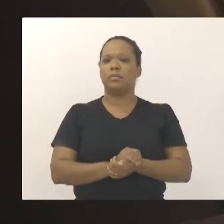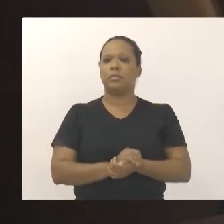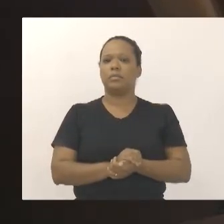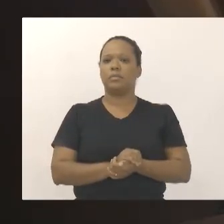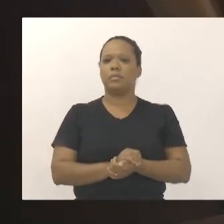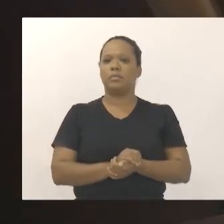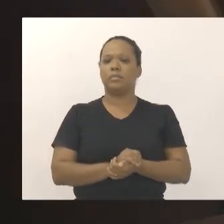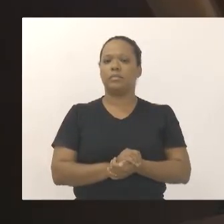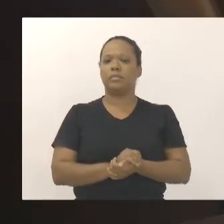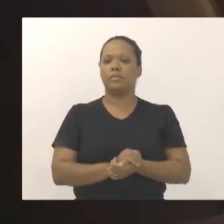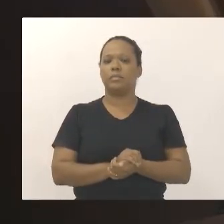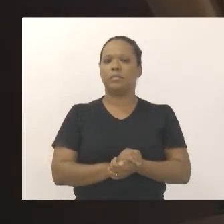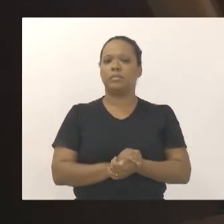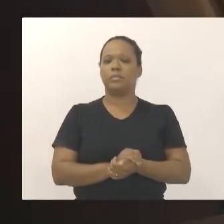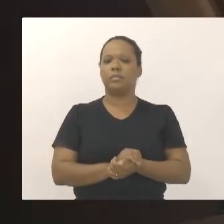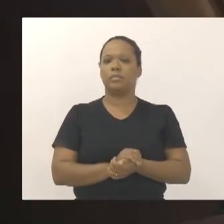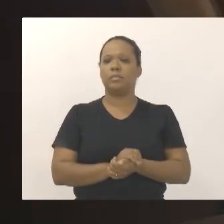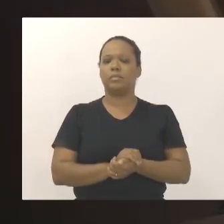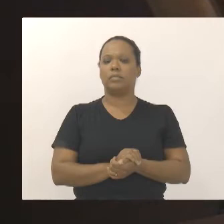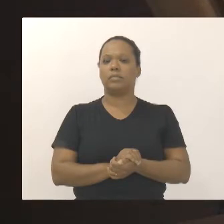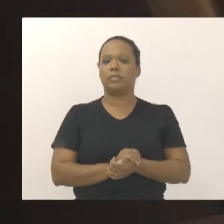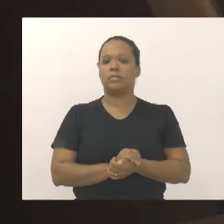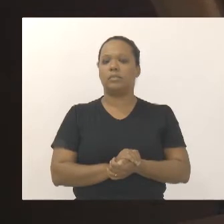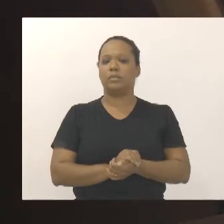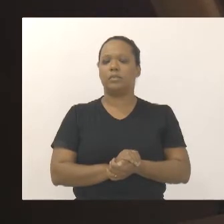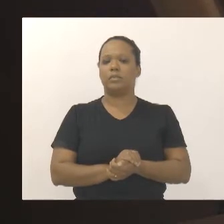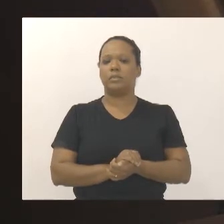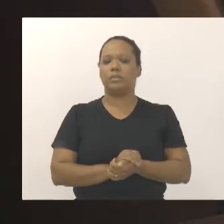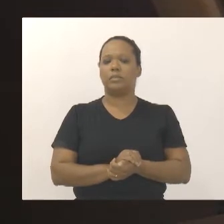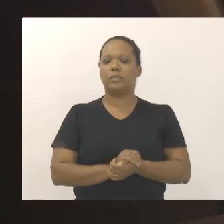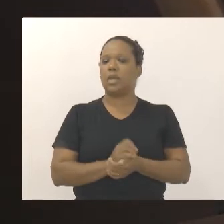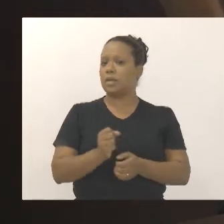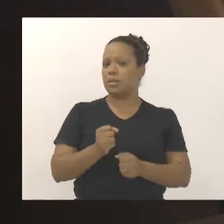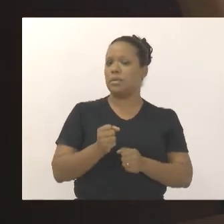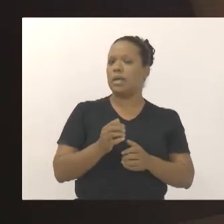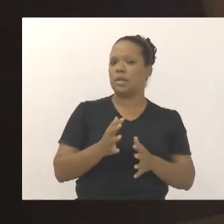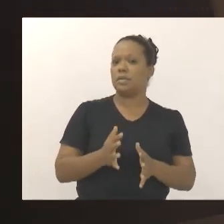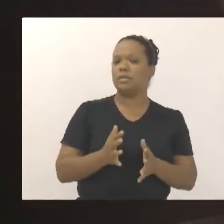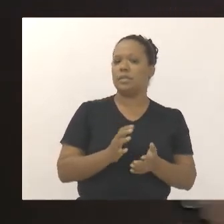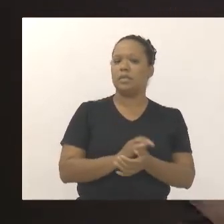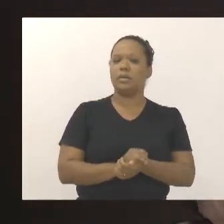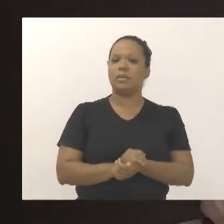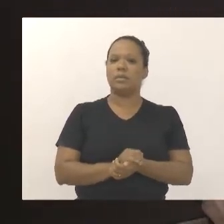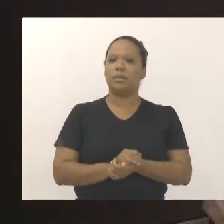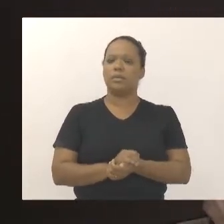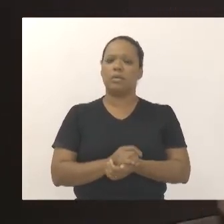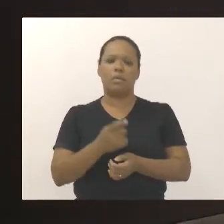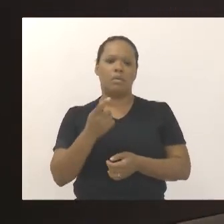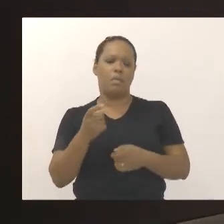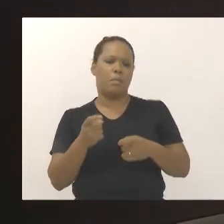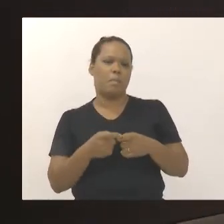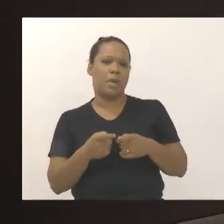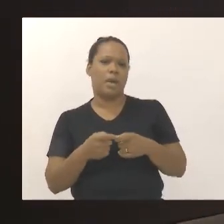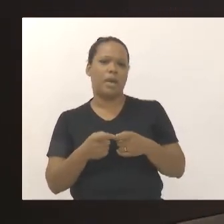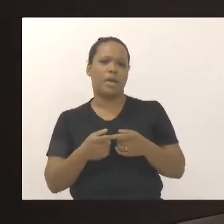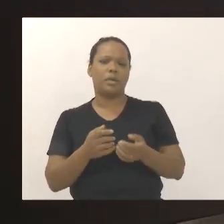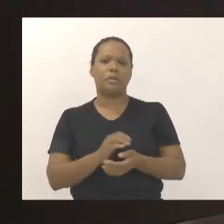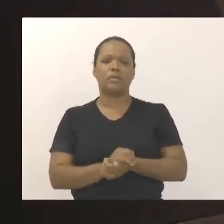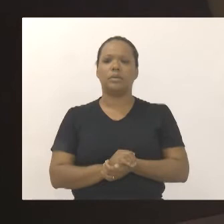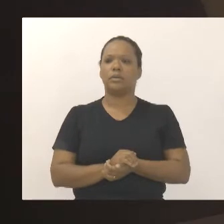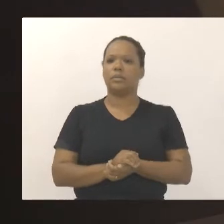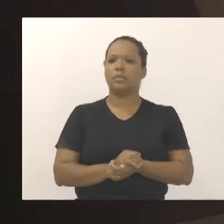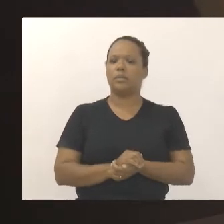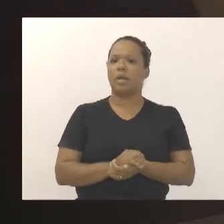esse limite de atuação é uma linha muito tênue que muitas das vezes eu vejo tanto o médico como ultrapassar, como as